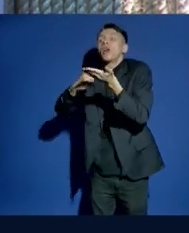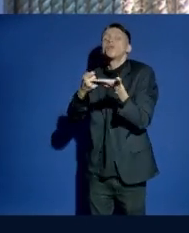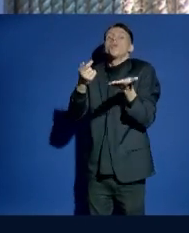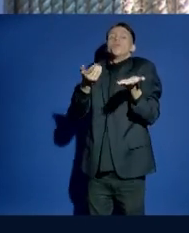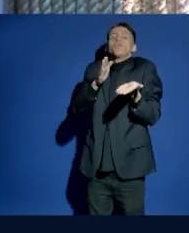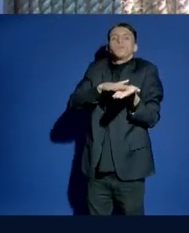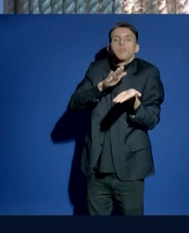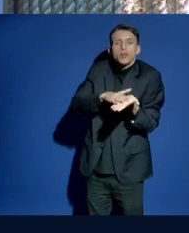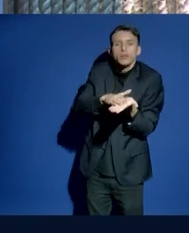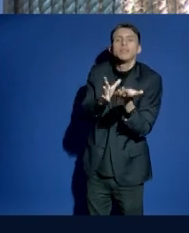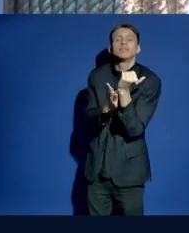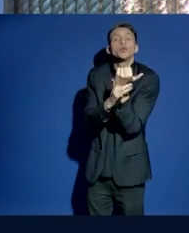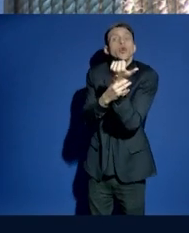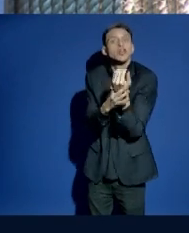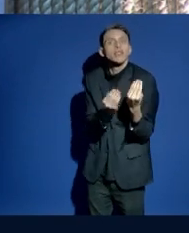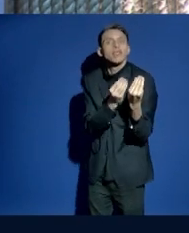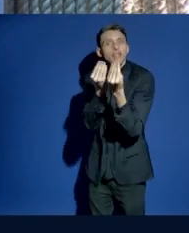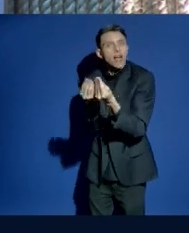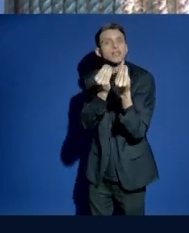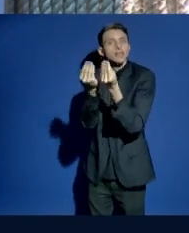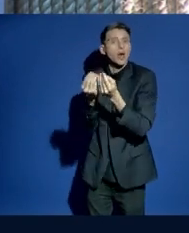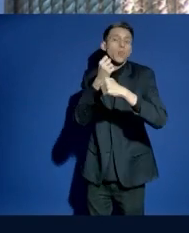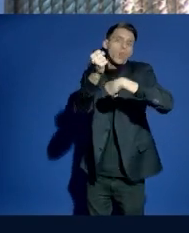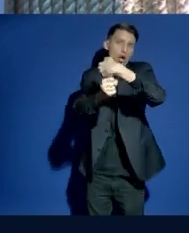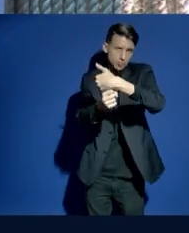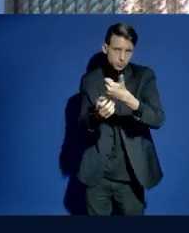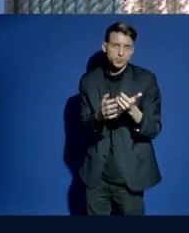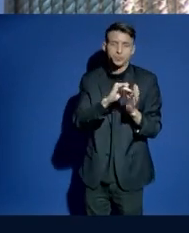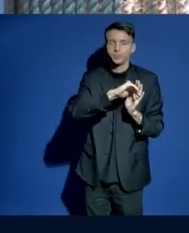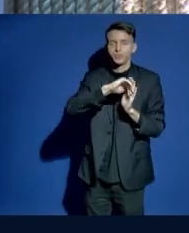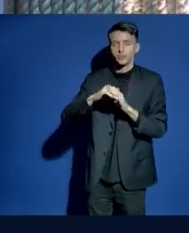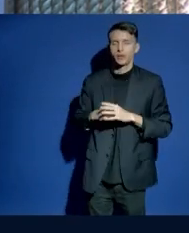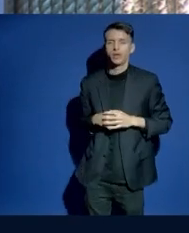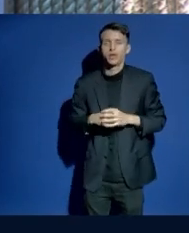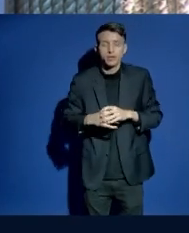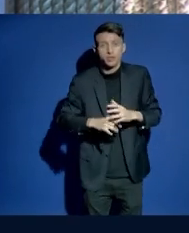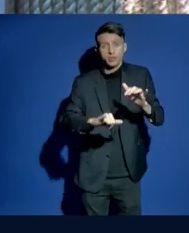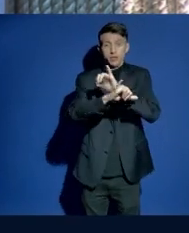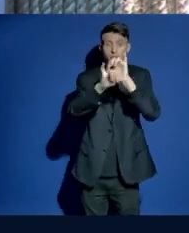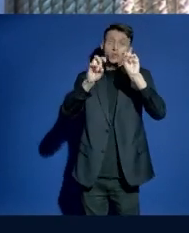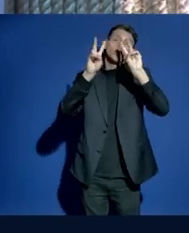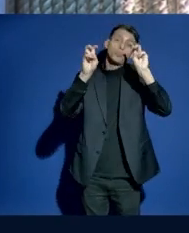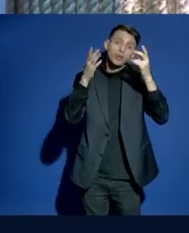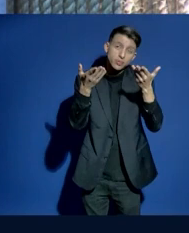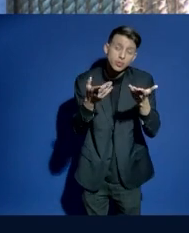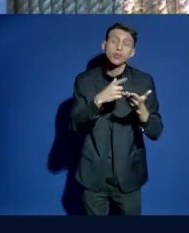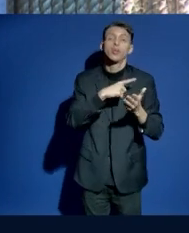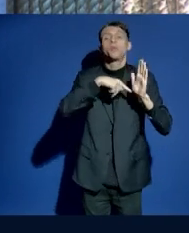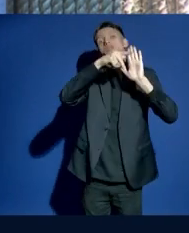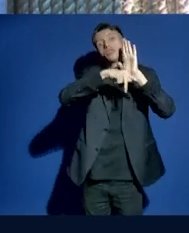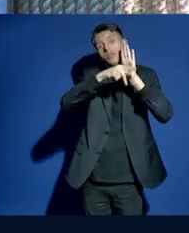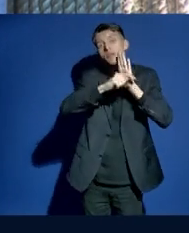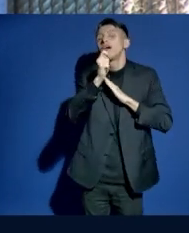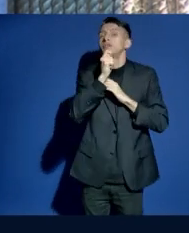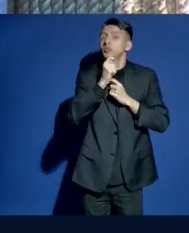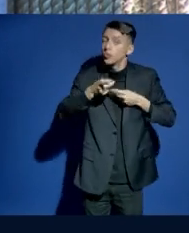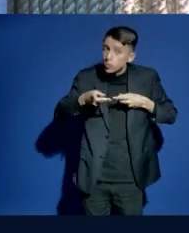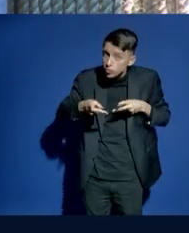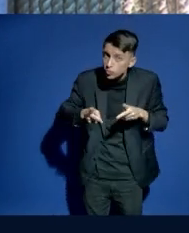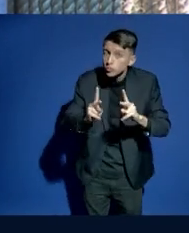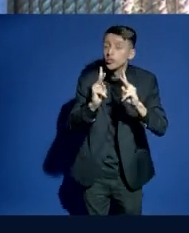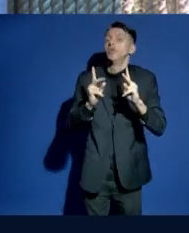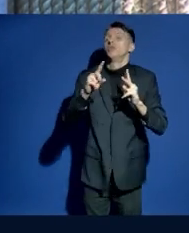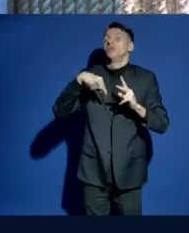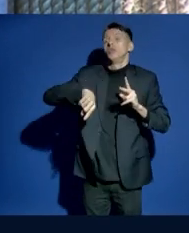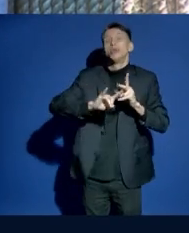ele todo dia toda semana Qualquer que seja né é dentro dessa configuração a gente lidou com o projeto que tá em obra hoje a gente tá